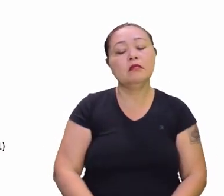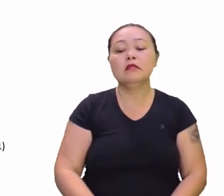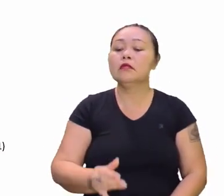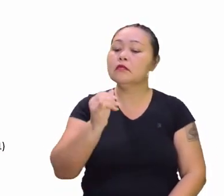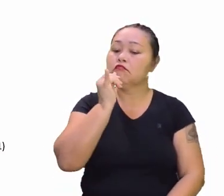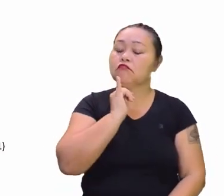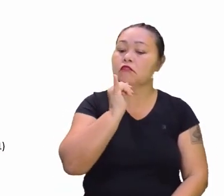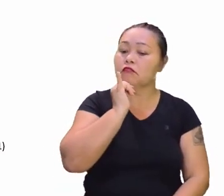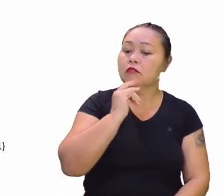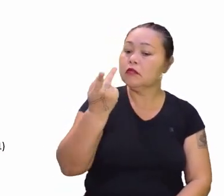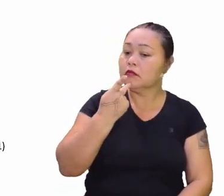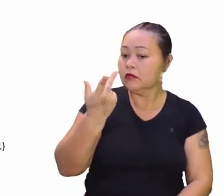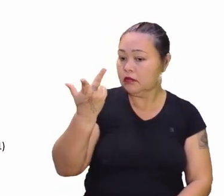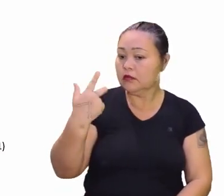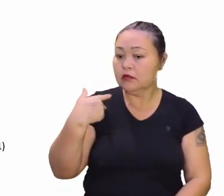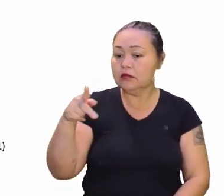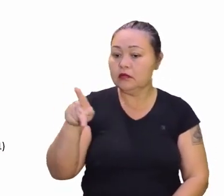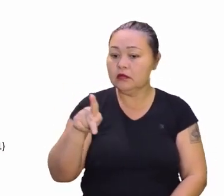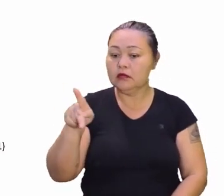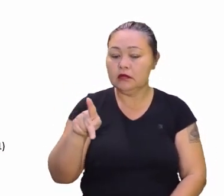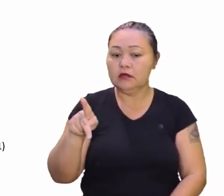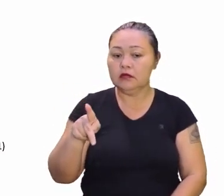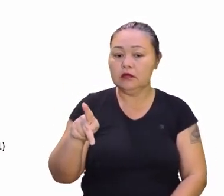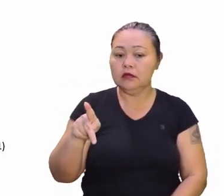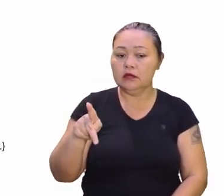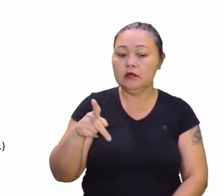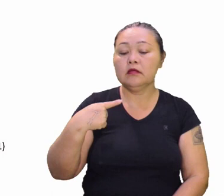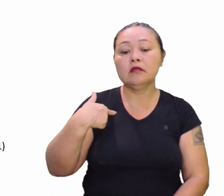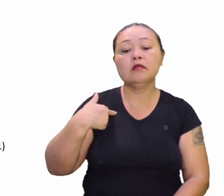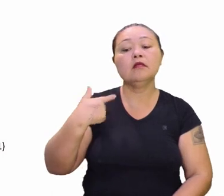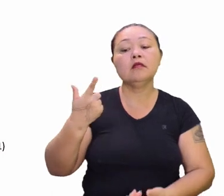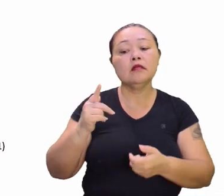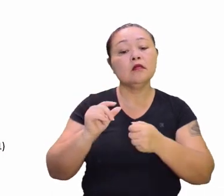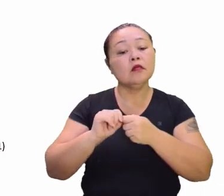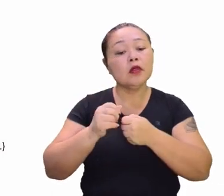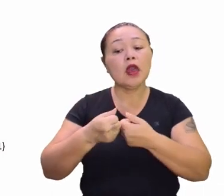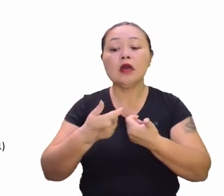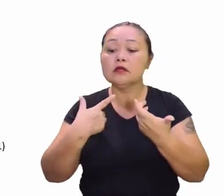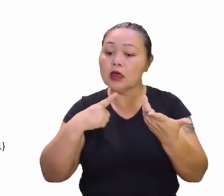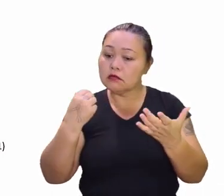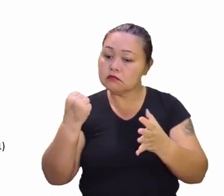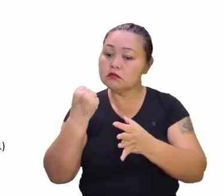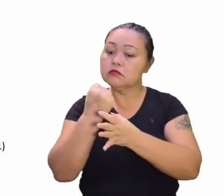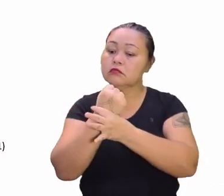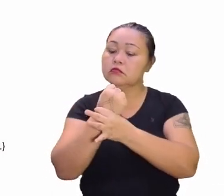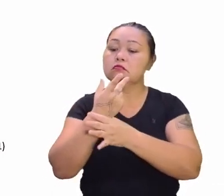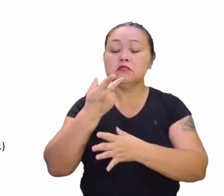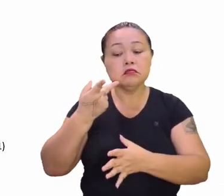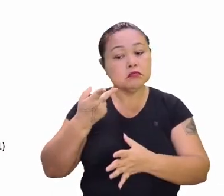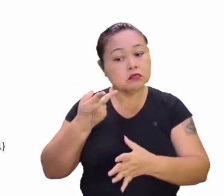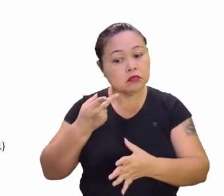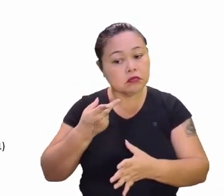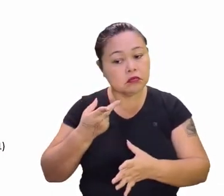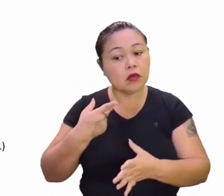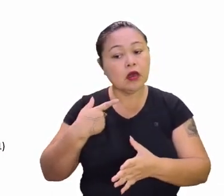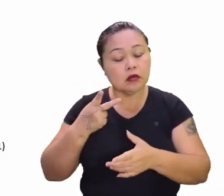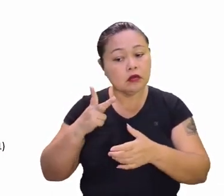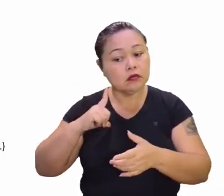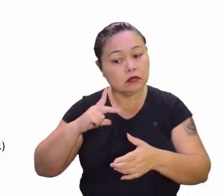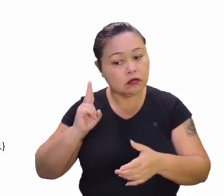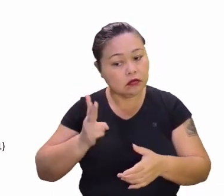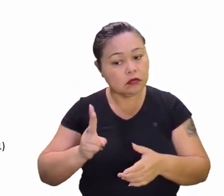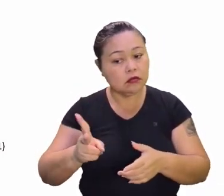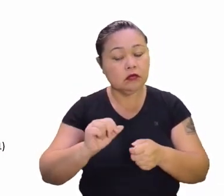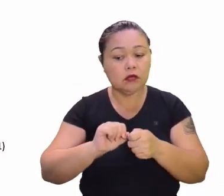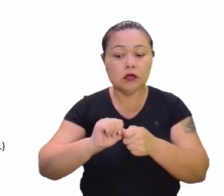Por exemplo, como o professor acabou de citar aqui, está falando, ó, garantir a perenidade. Então, se retirar todo o palmito